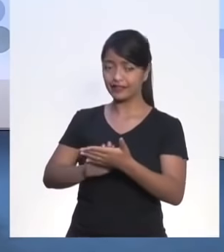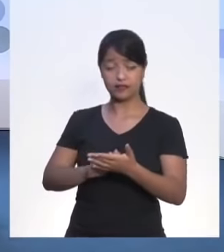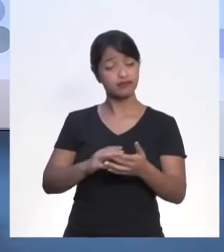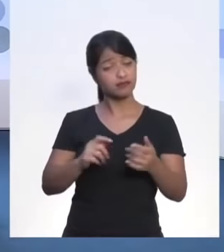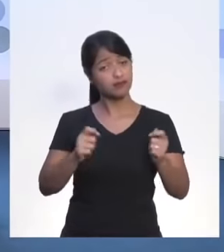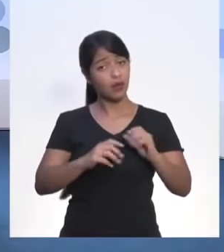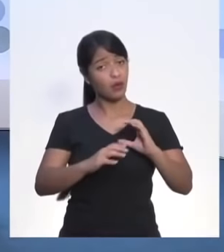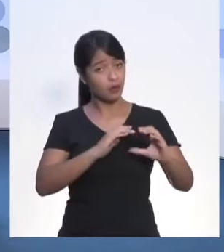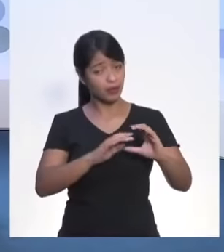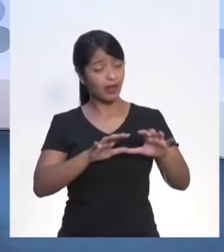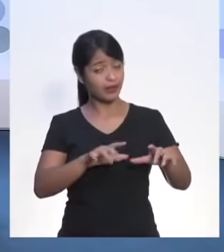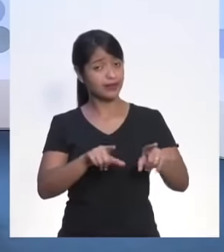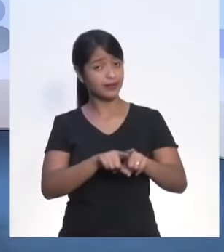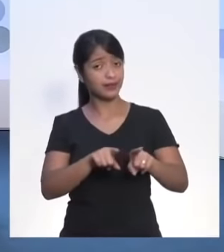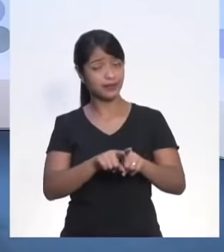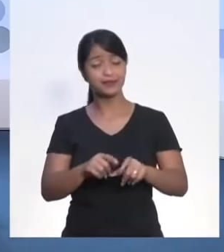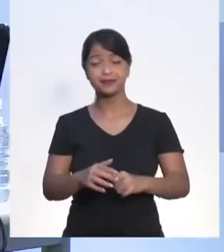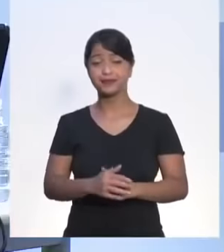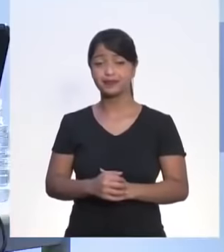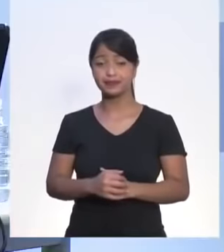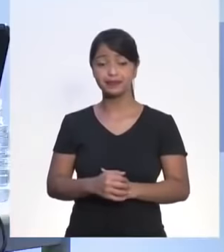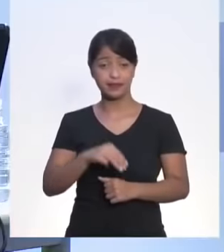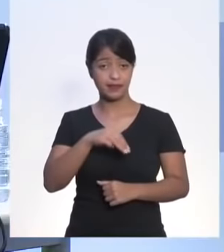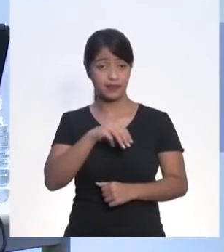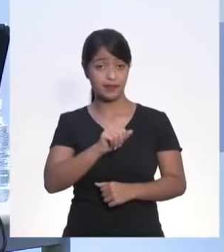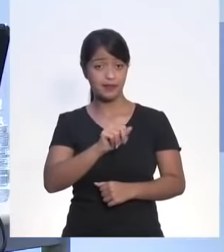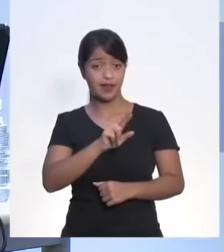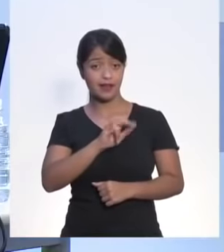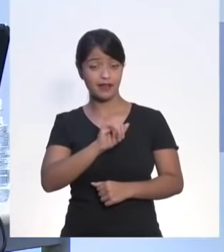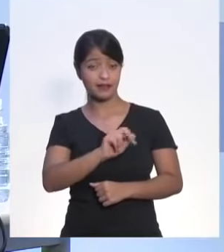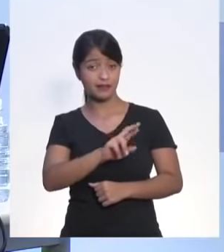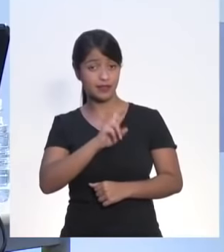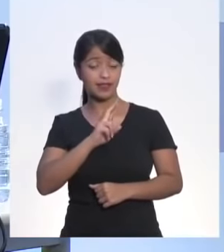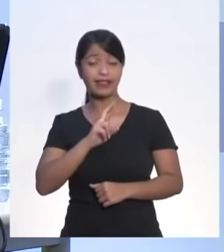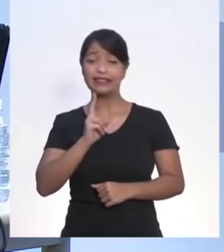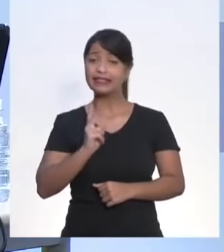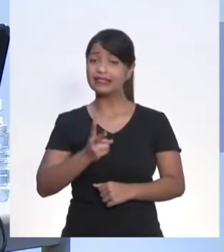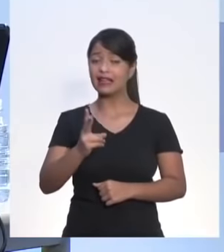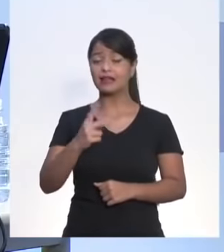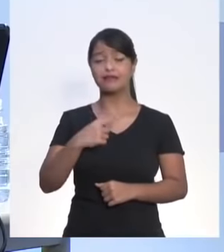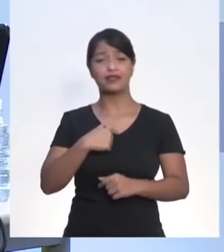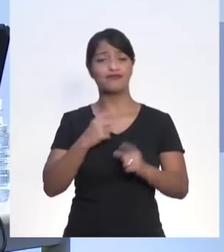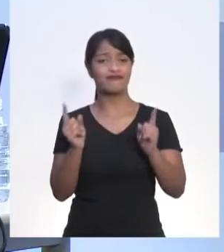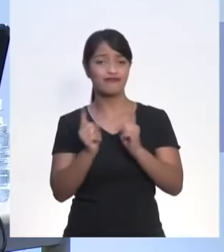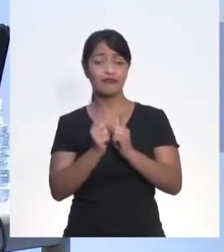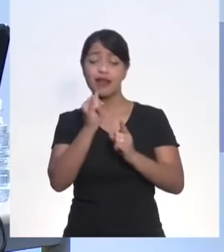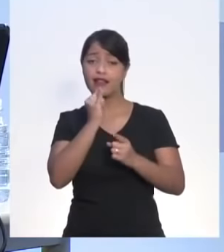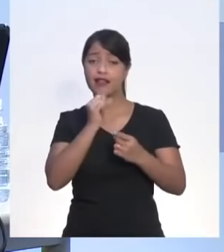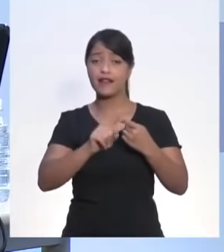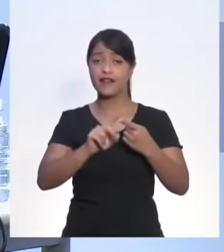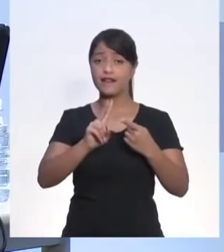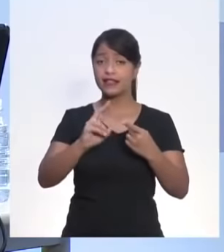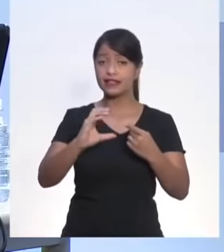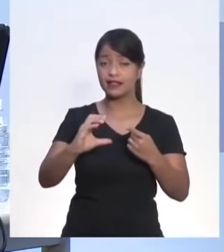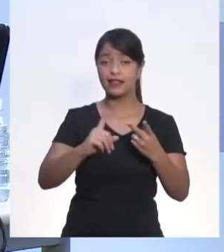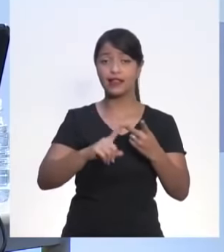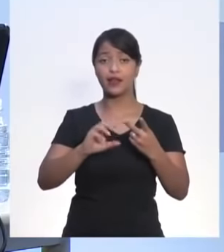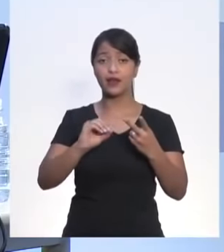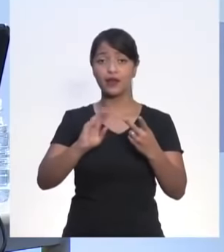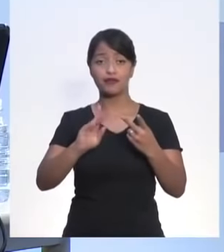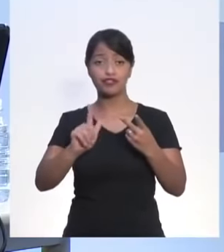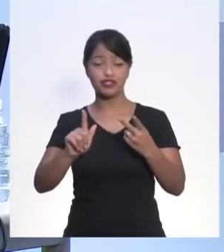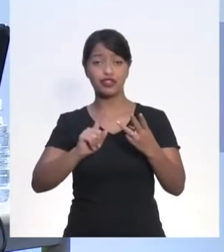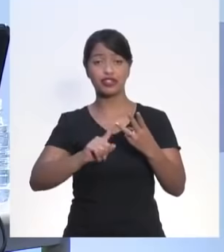é? Mas... A Maria Eduarda até exemplificou. Tudo com abreviação, Pro. Exemplo, VC, OBG,